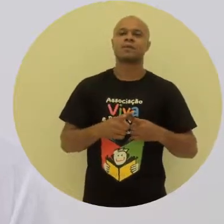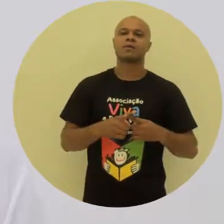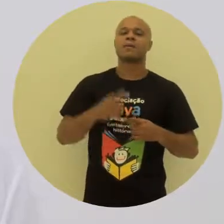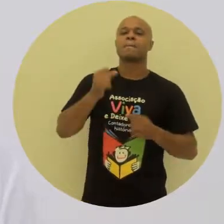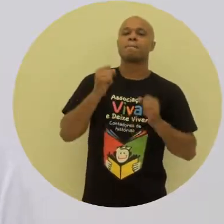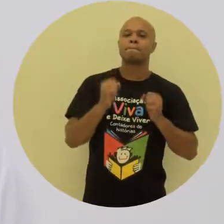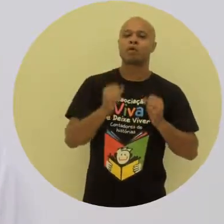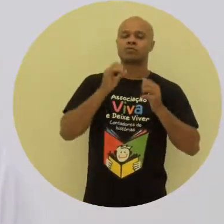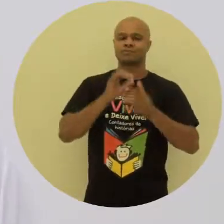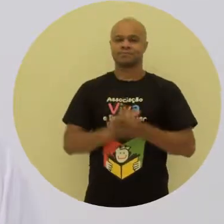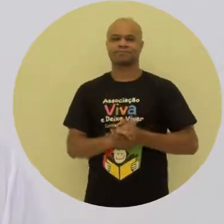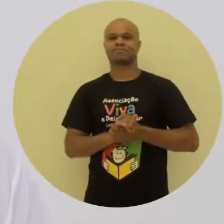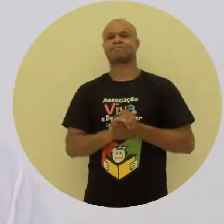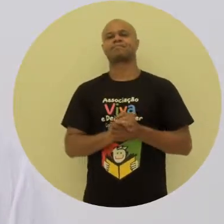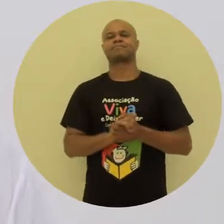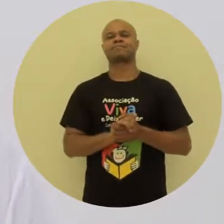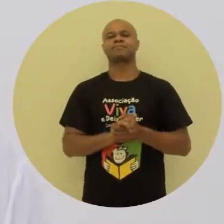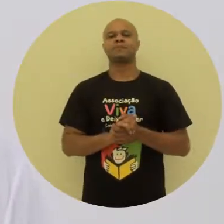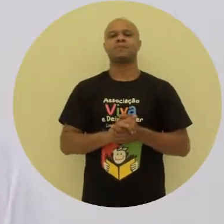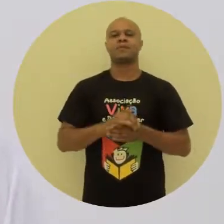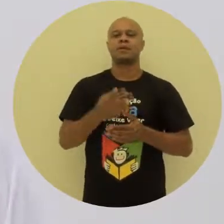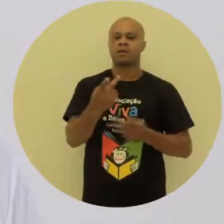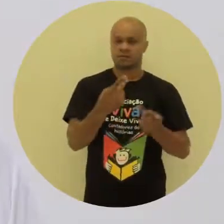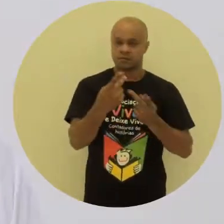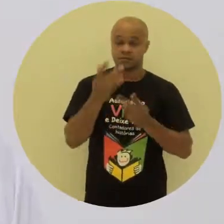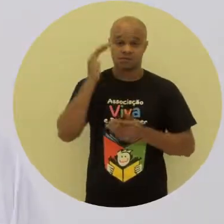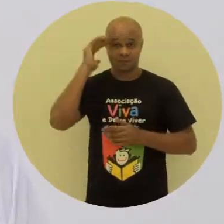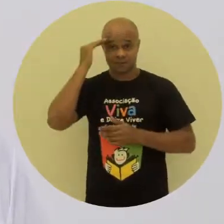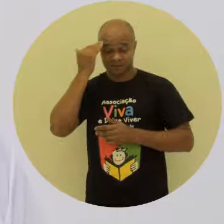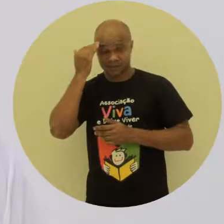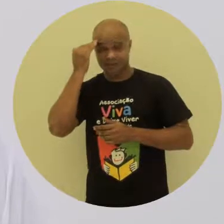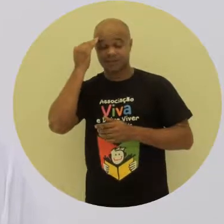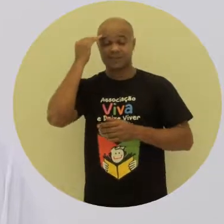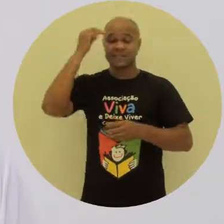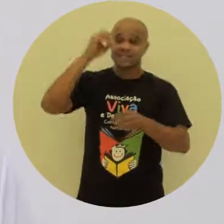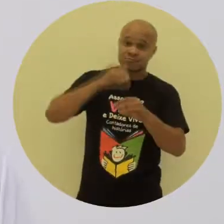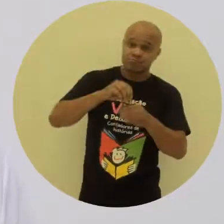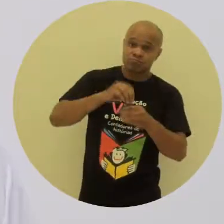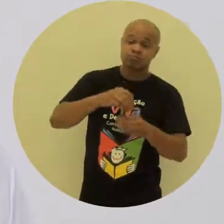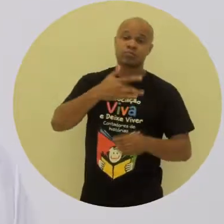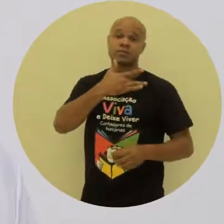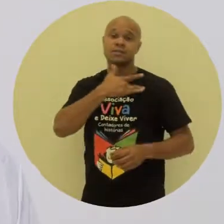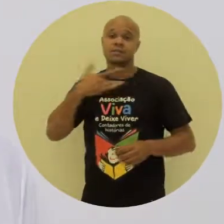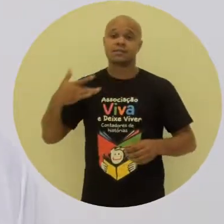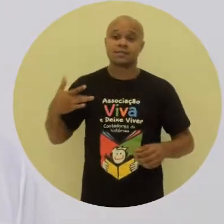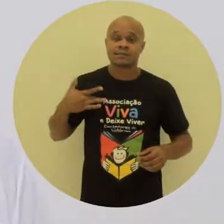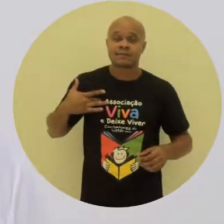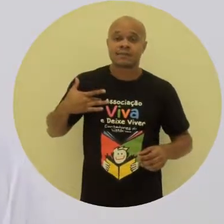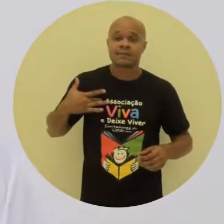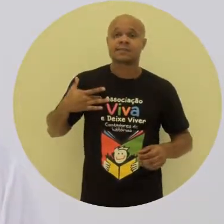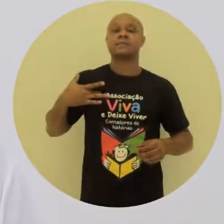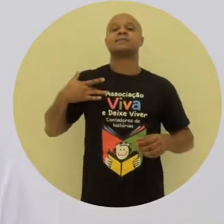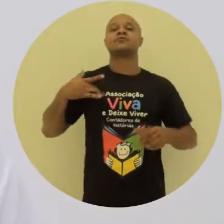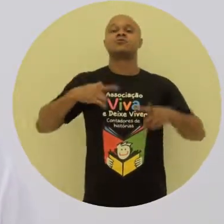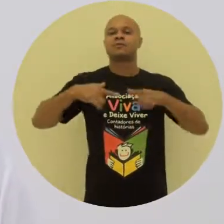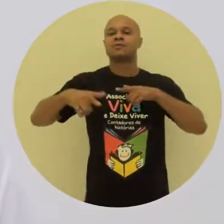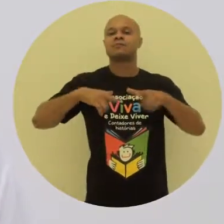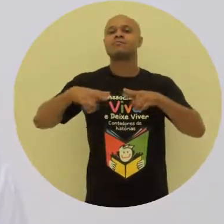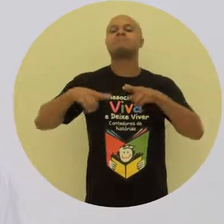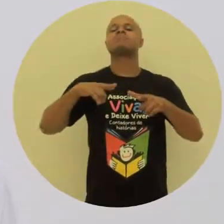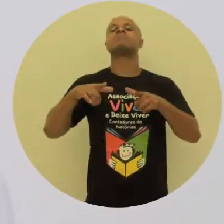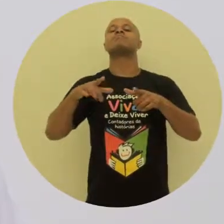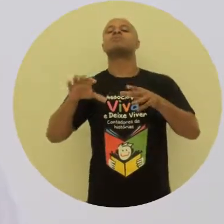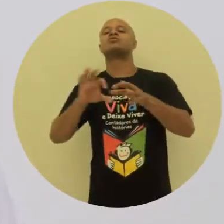mesmo. Vamos entender que a humanização da saúde, eixo norteador das nossas